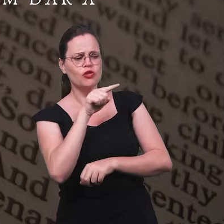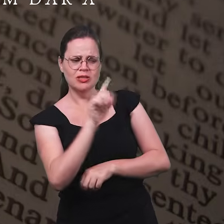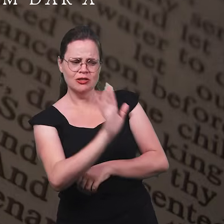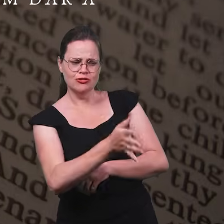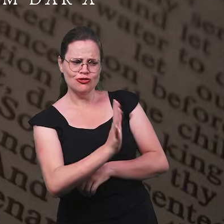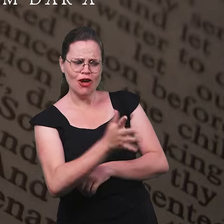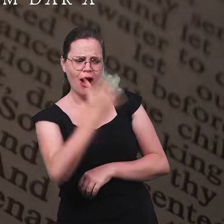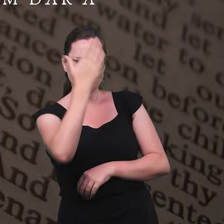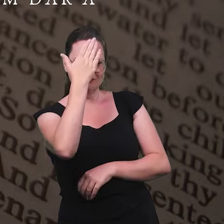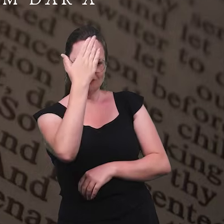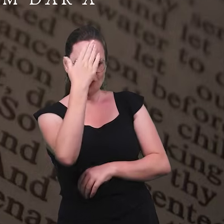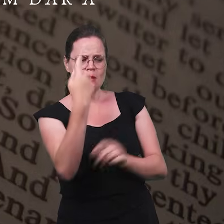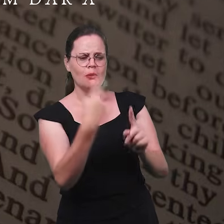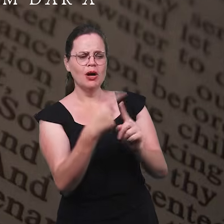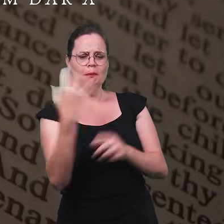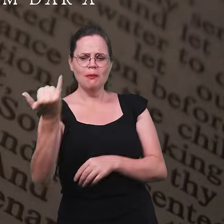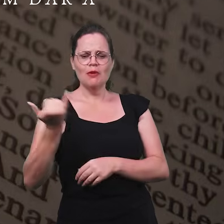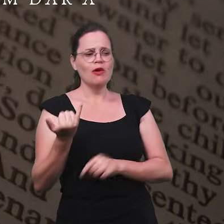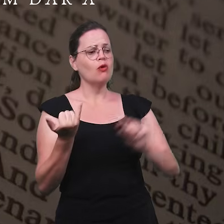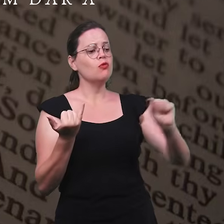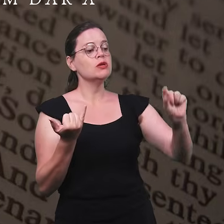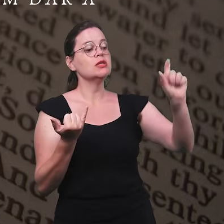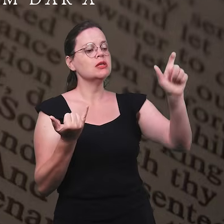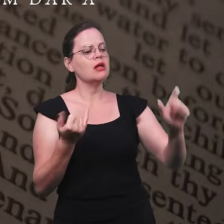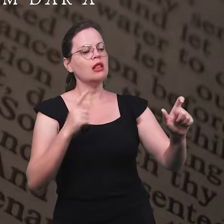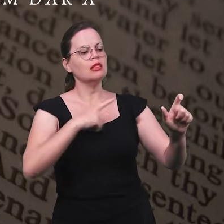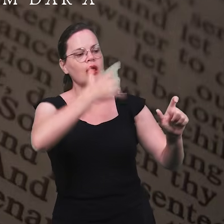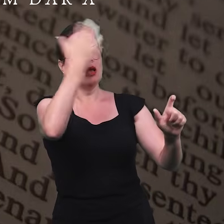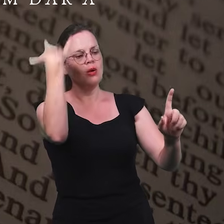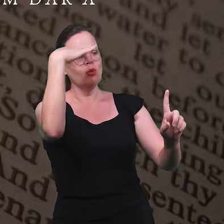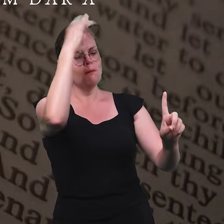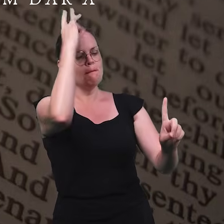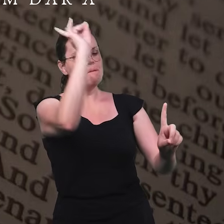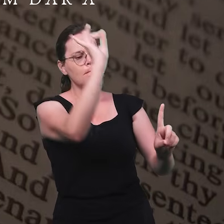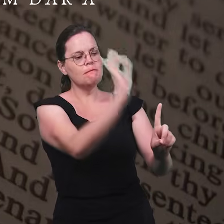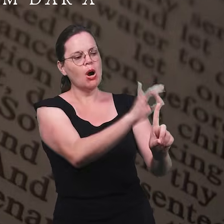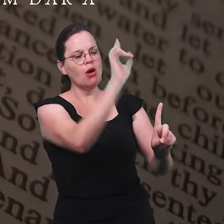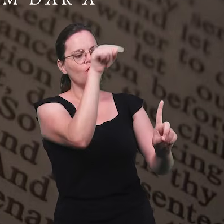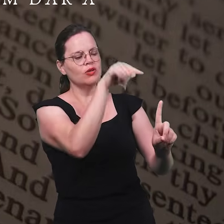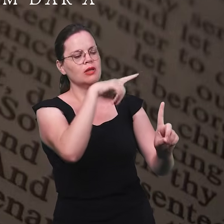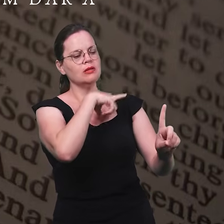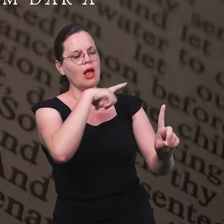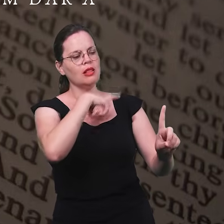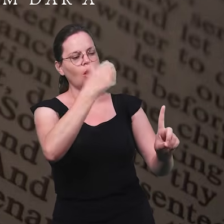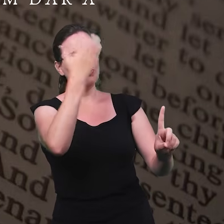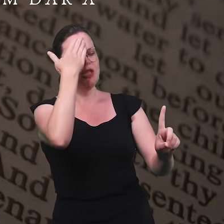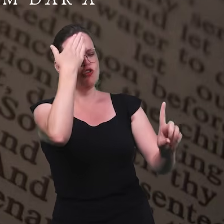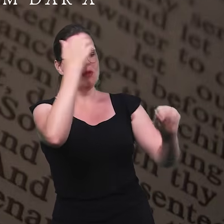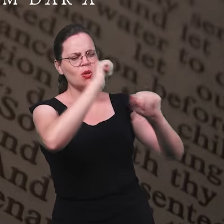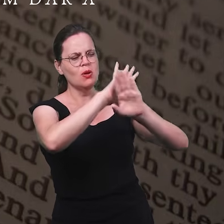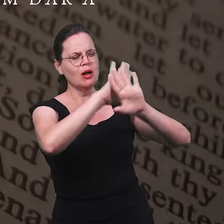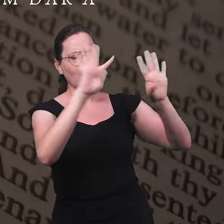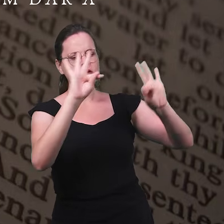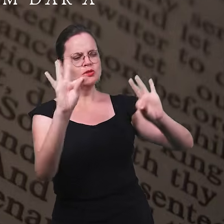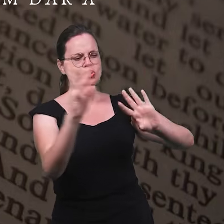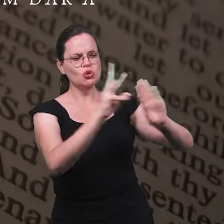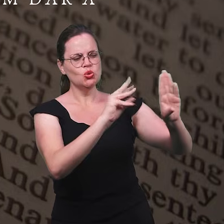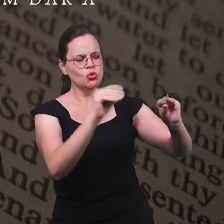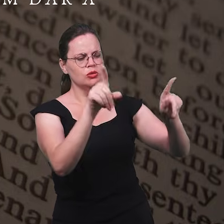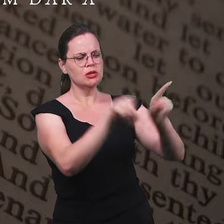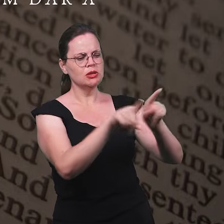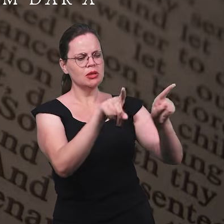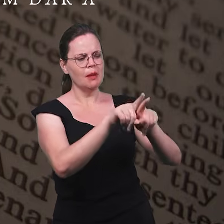respeito que o Espírito dos deuses está em ti, e que a luz e o entendimento e a